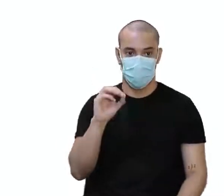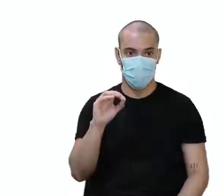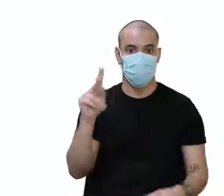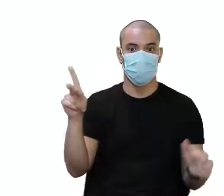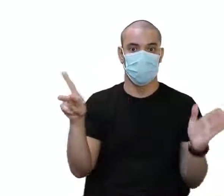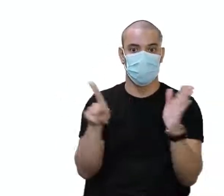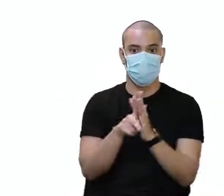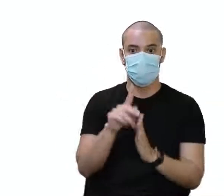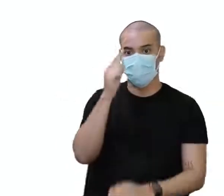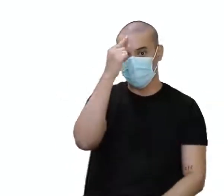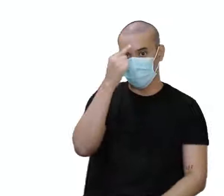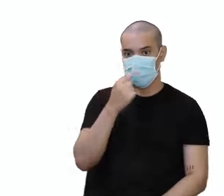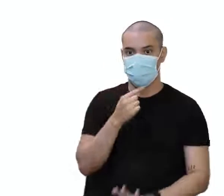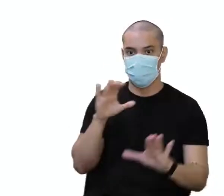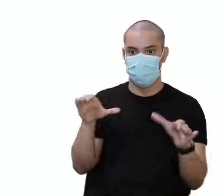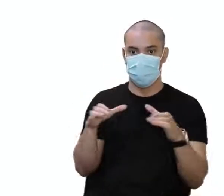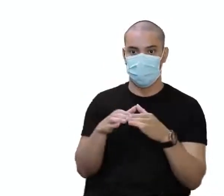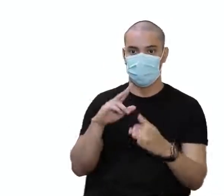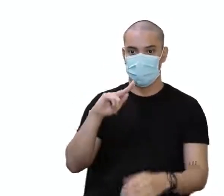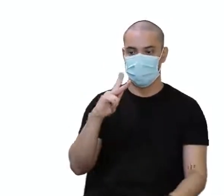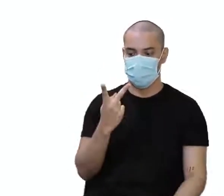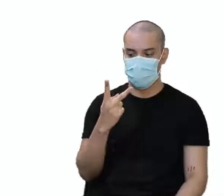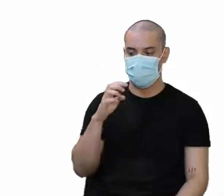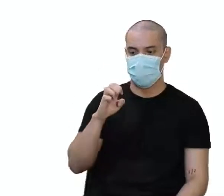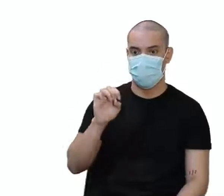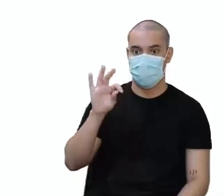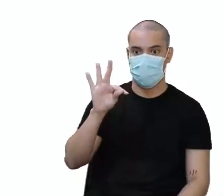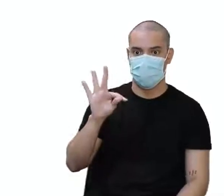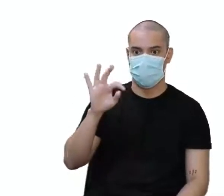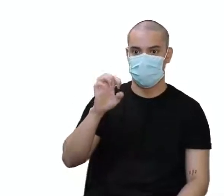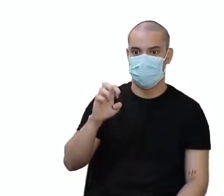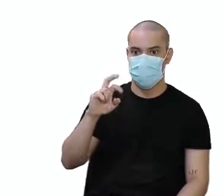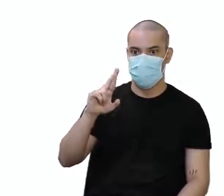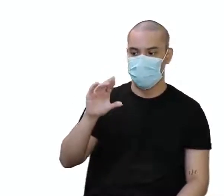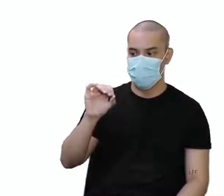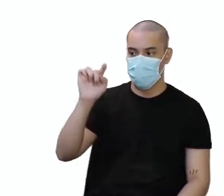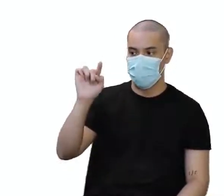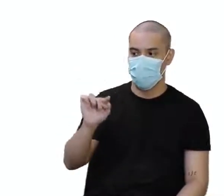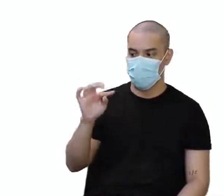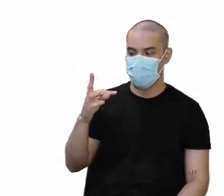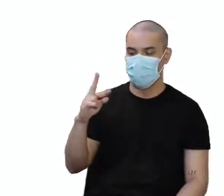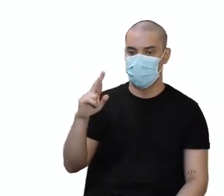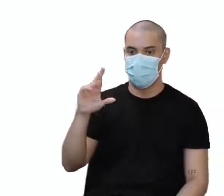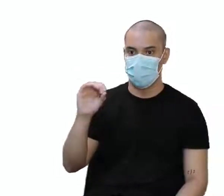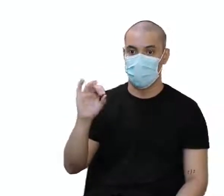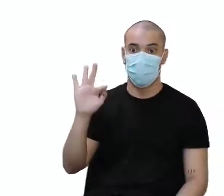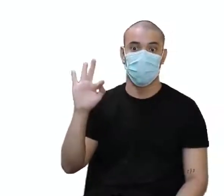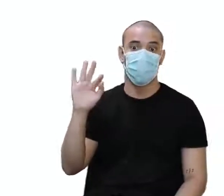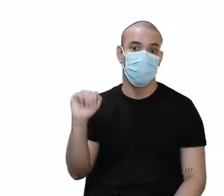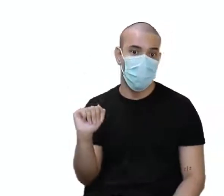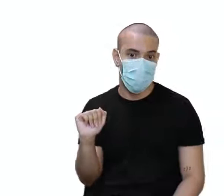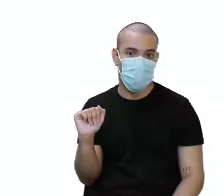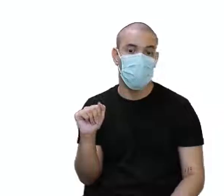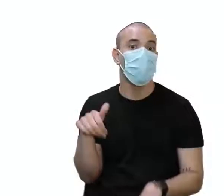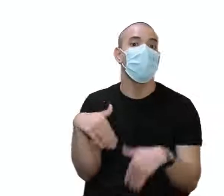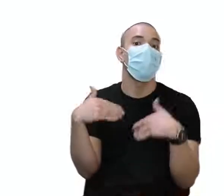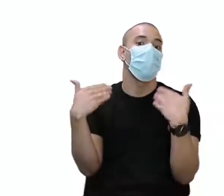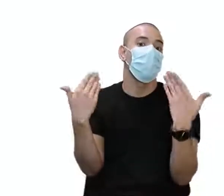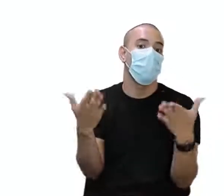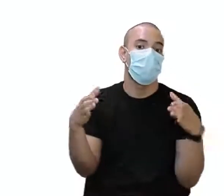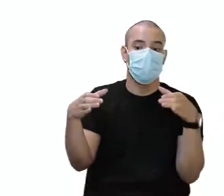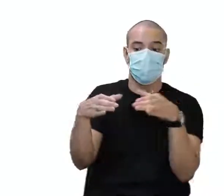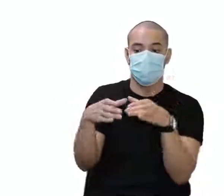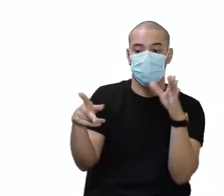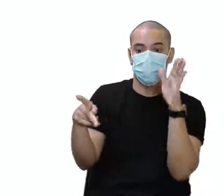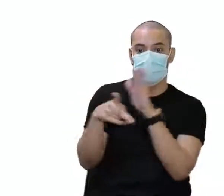espécie heterótrofa? Preste atenção no que a questão quer. em qual nível trófico eu posso